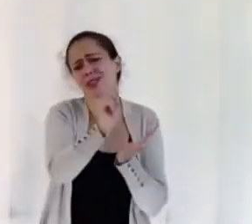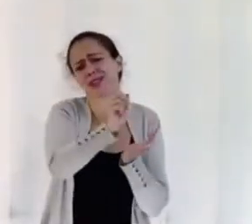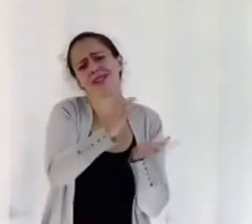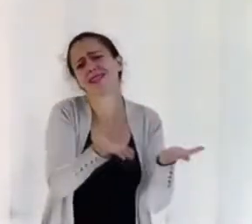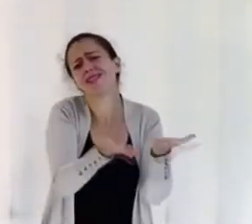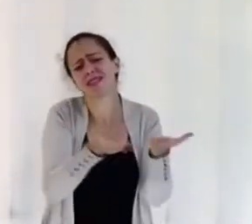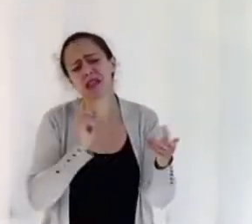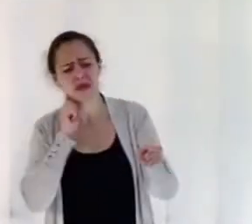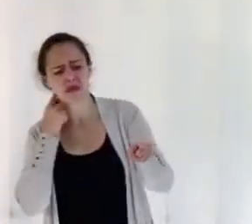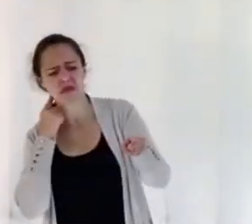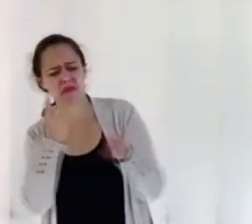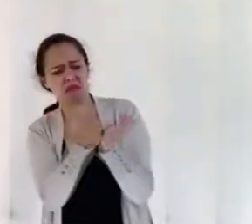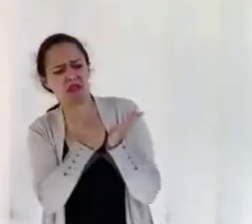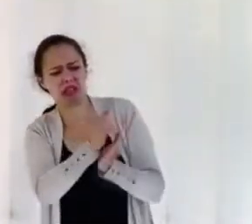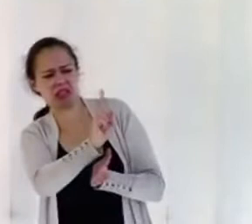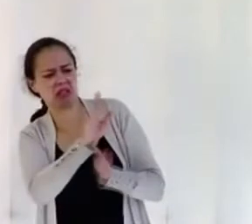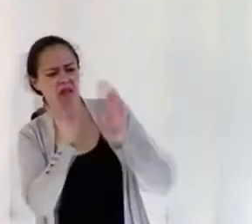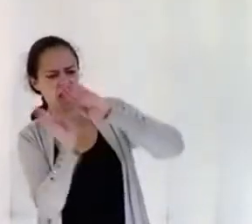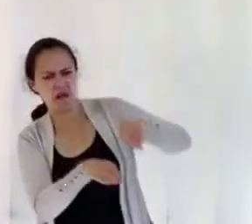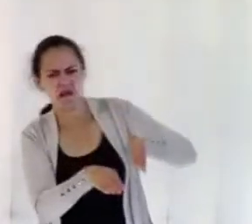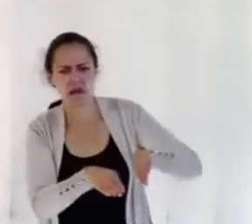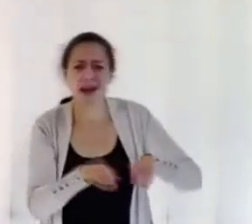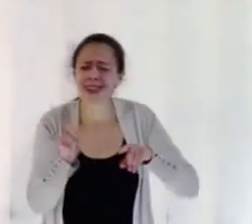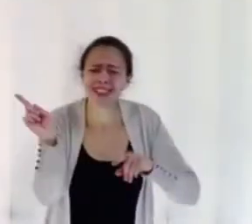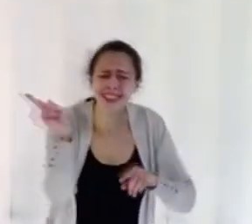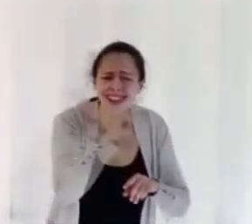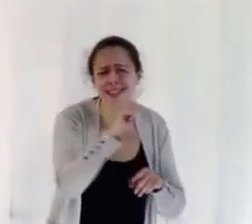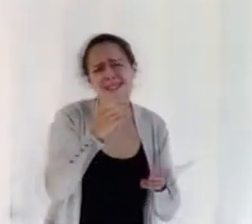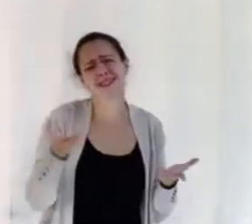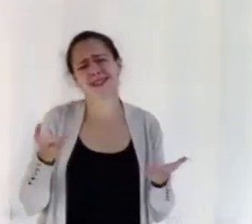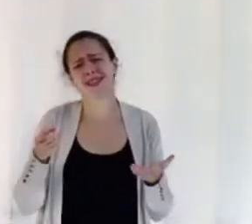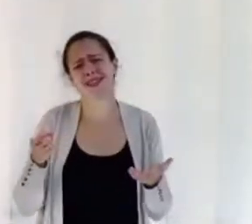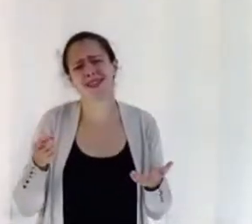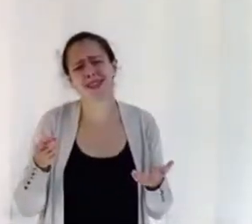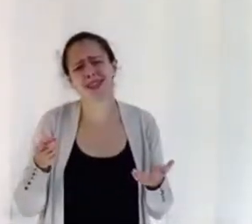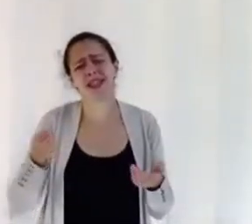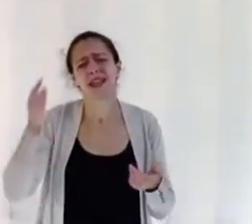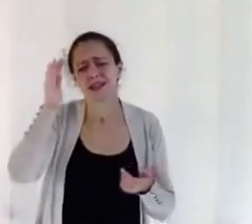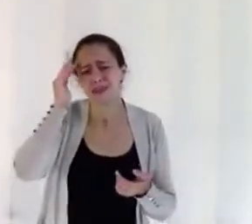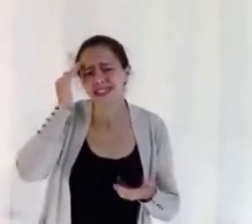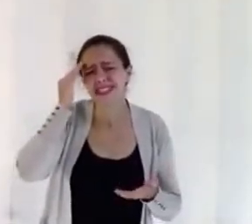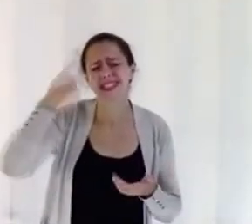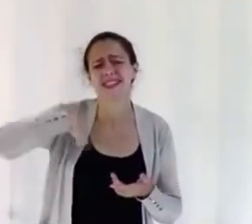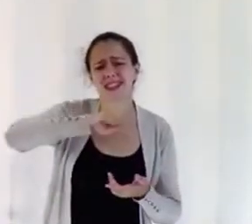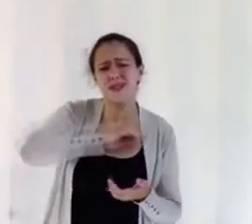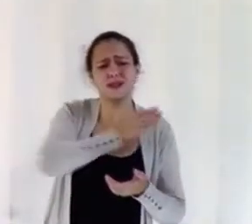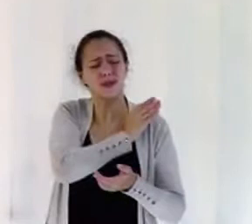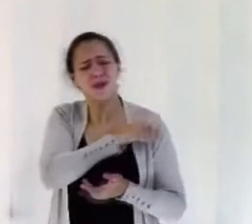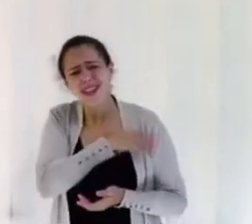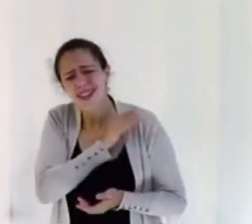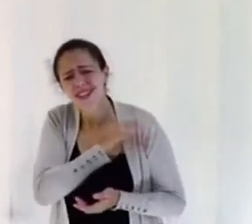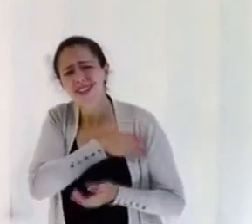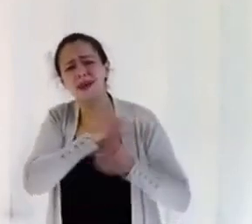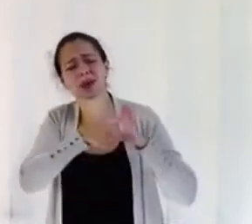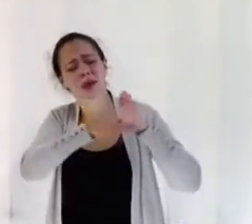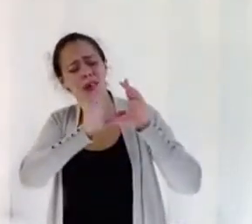importante, meu querido irmão, minha querida irmã, porque muitas vezes nós somos legalistas no nosso proceder. Eu quero perguntar para